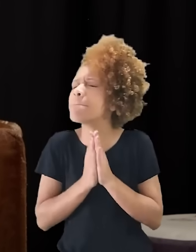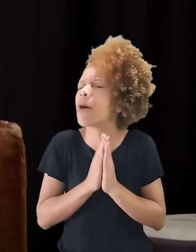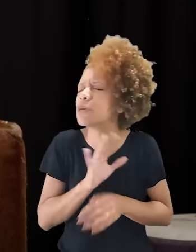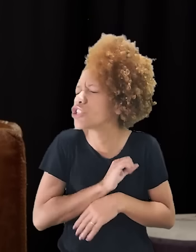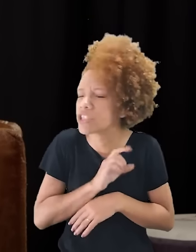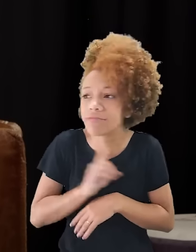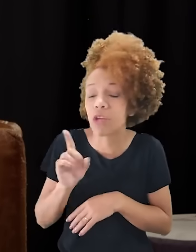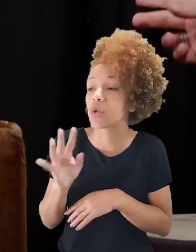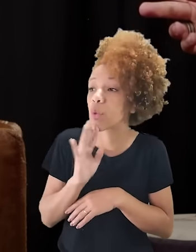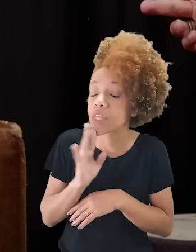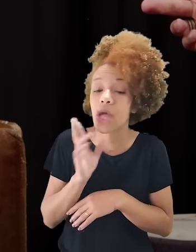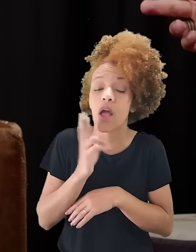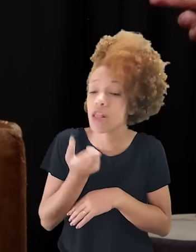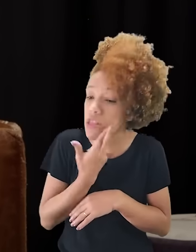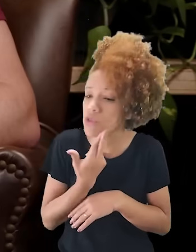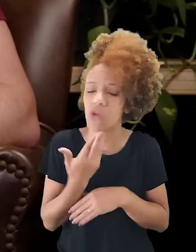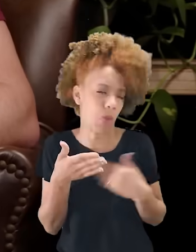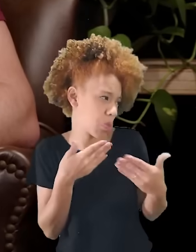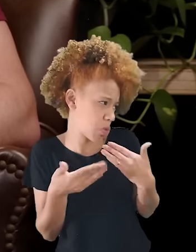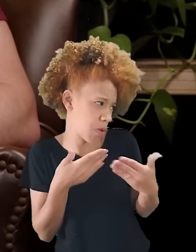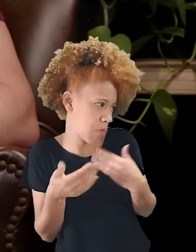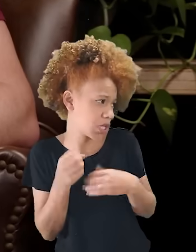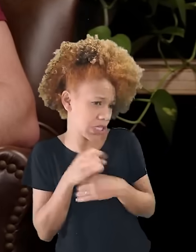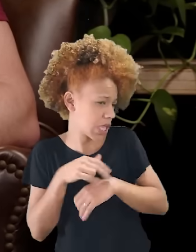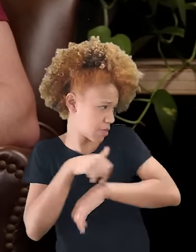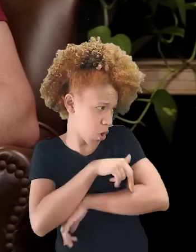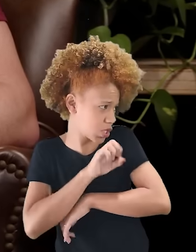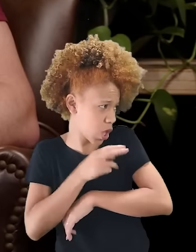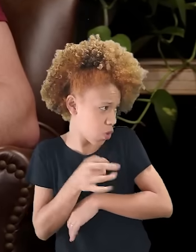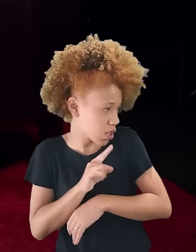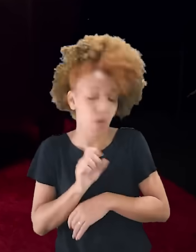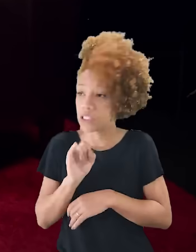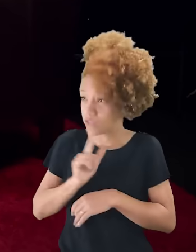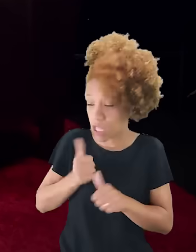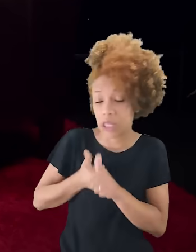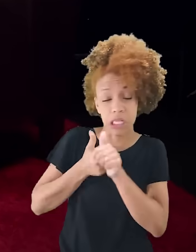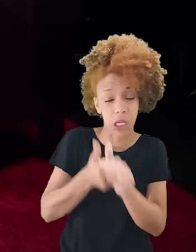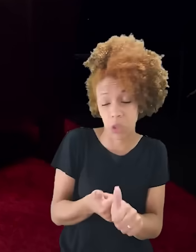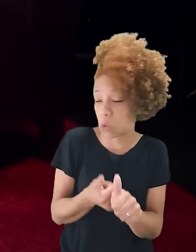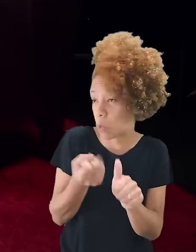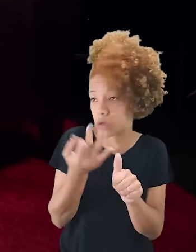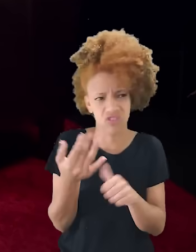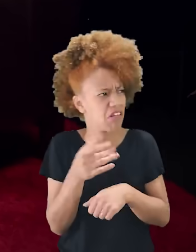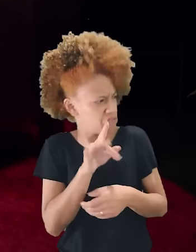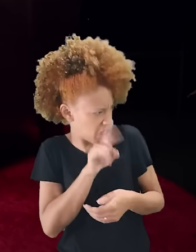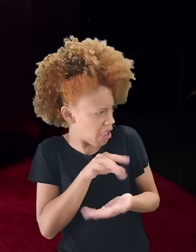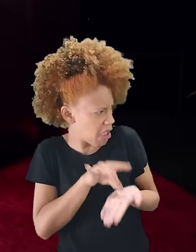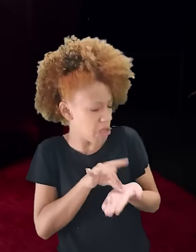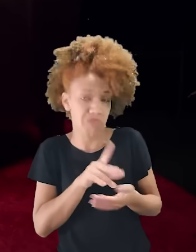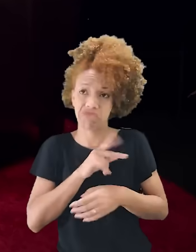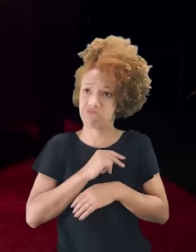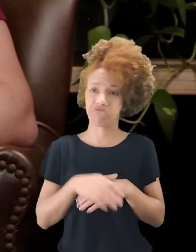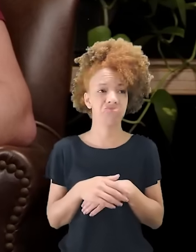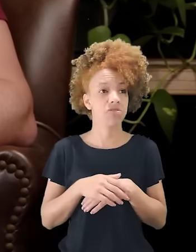vem conhecer meu restaurante Não importa se for da moda ou não se você tem bastante seguidor Não importa se for da moda ou não é mesmo já que